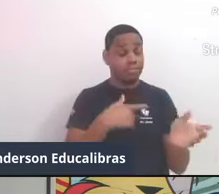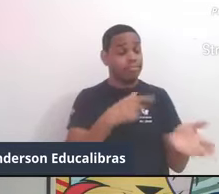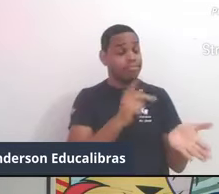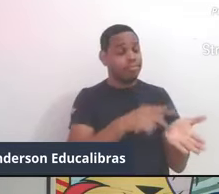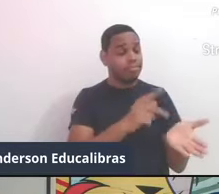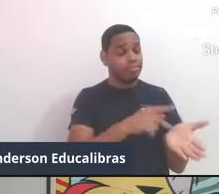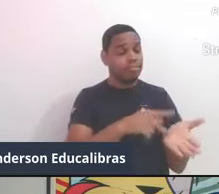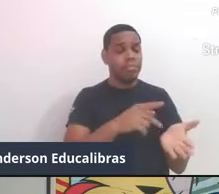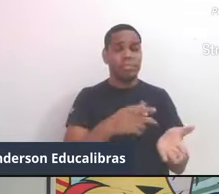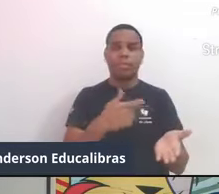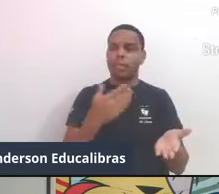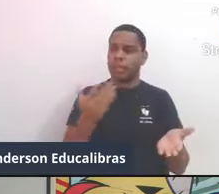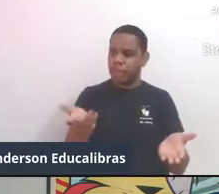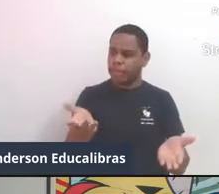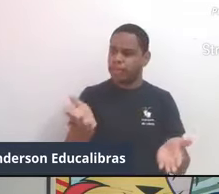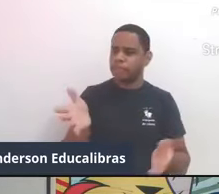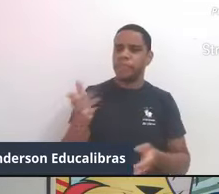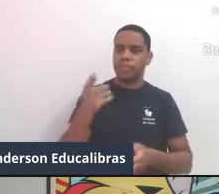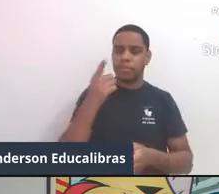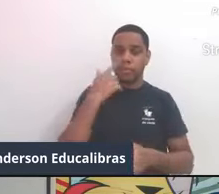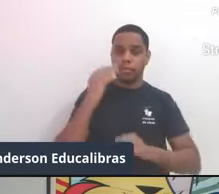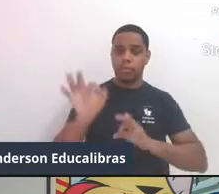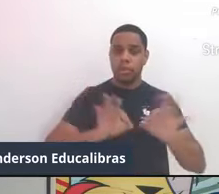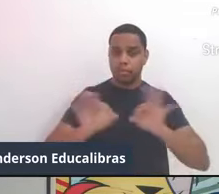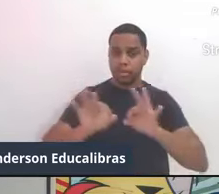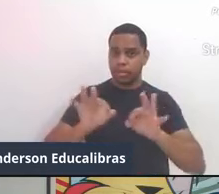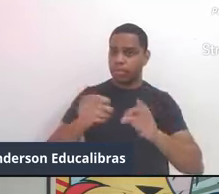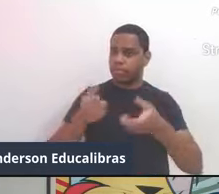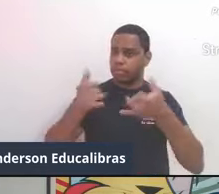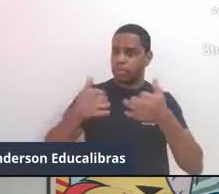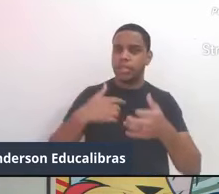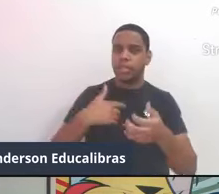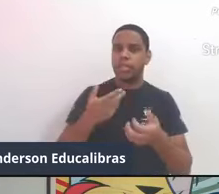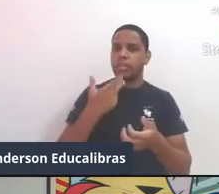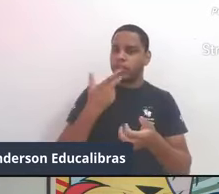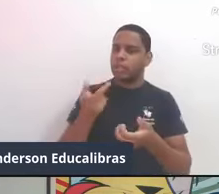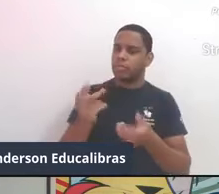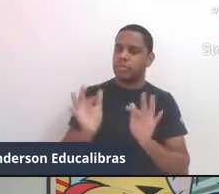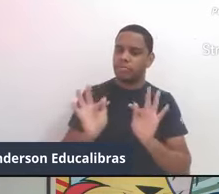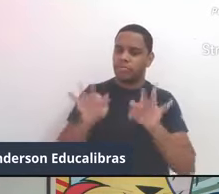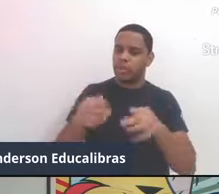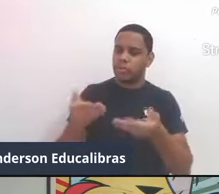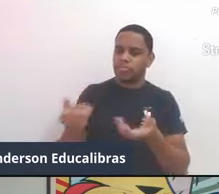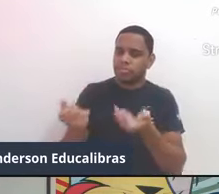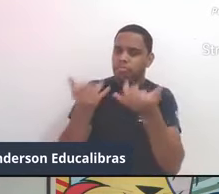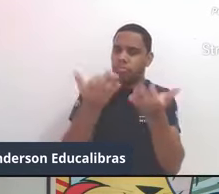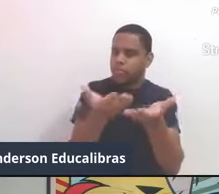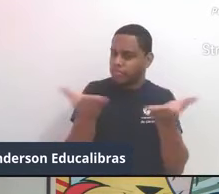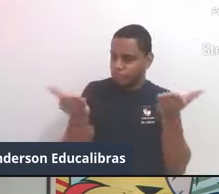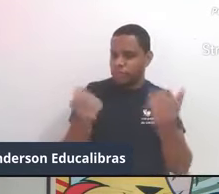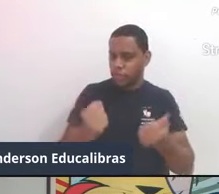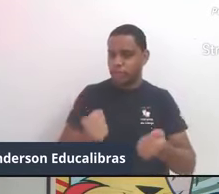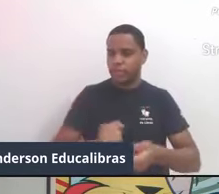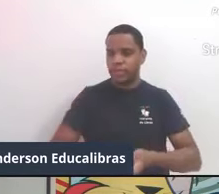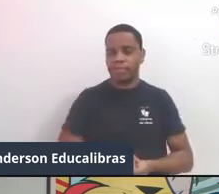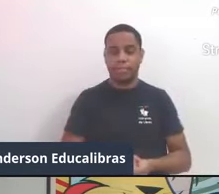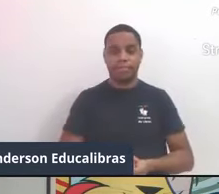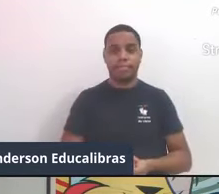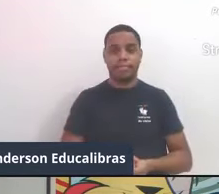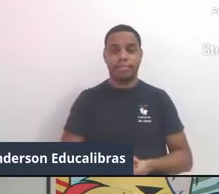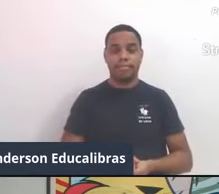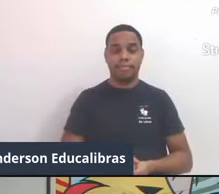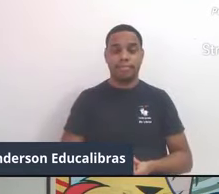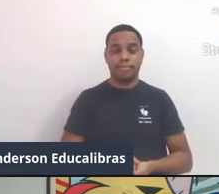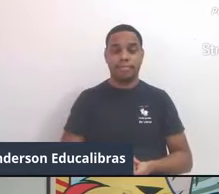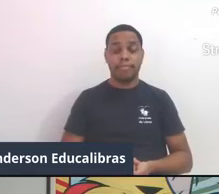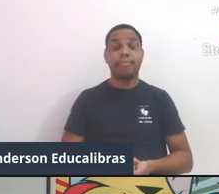sob esta ótica, sob esse pano de fundo, queria que você fizesse suas considerações finais.